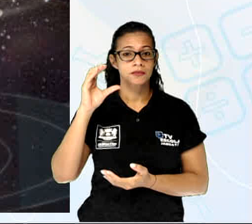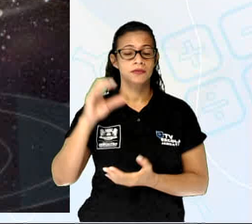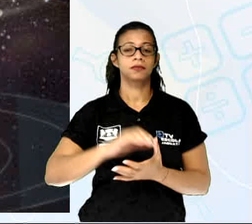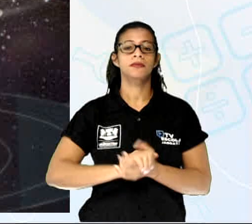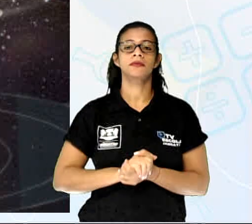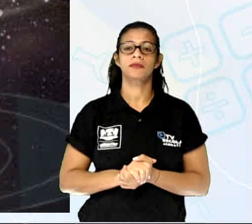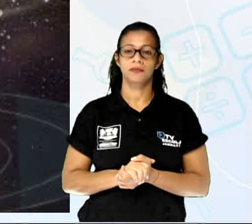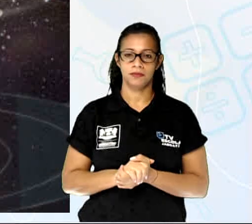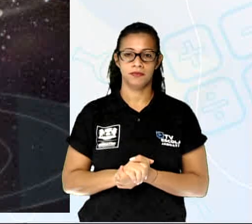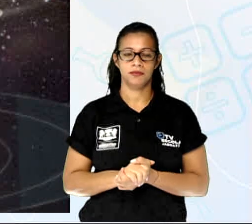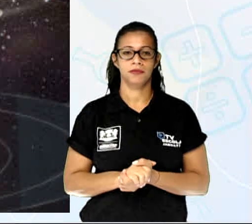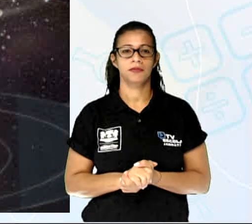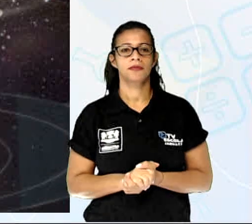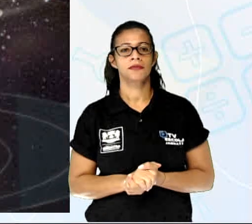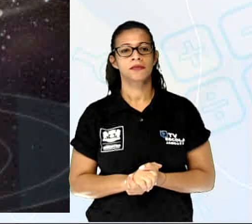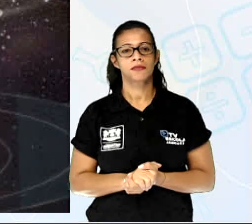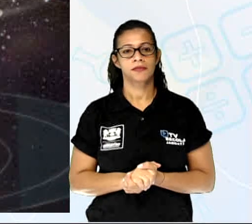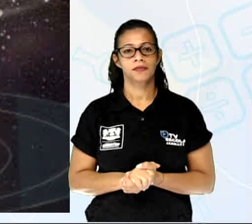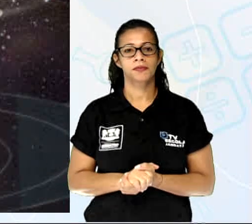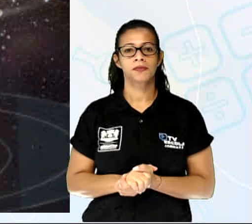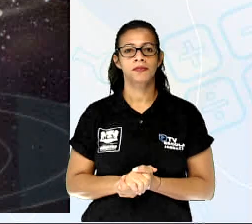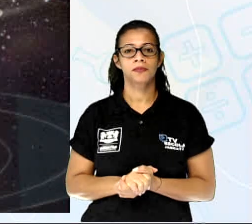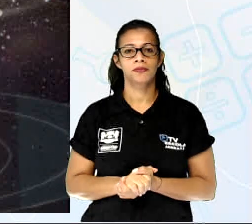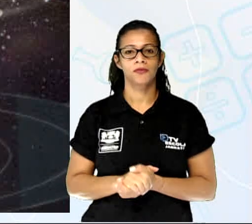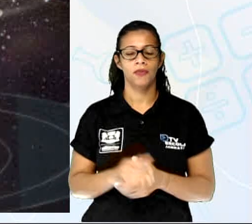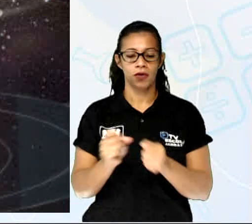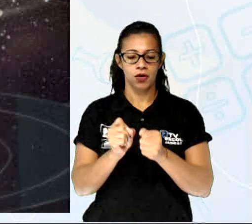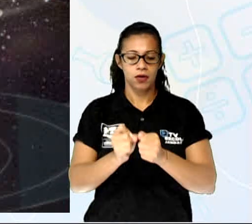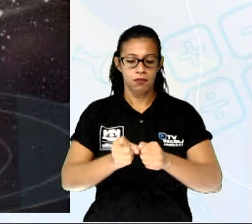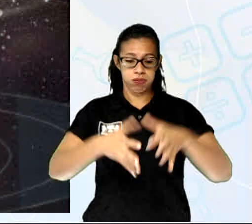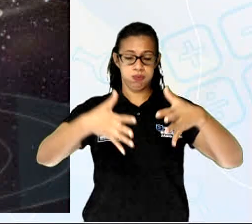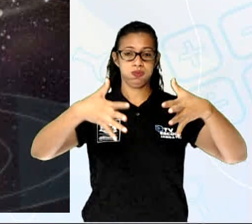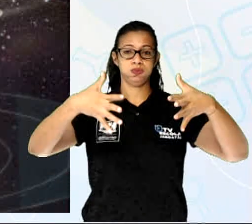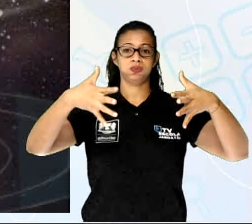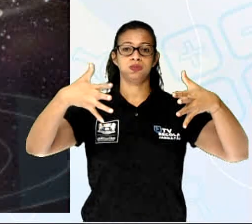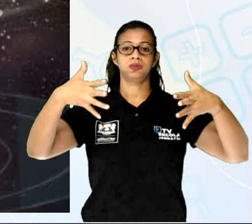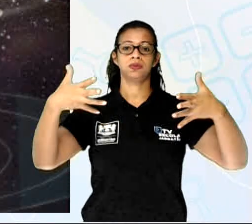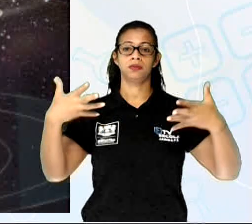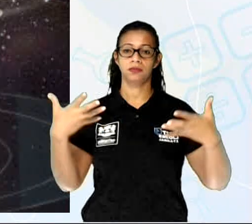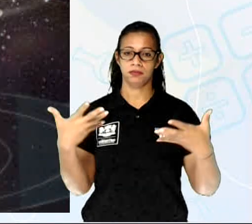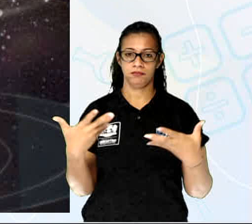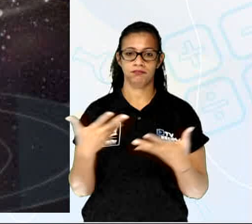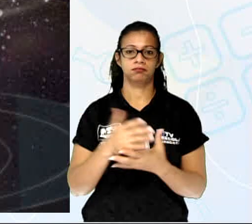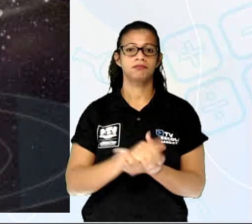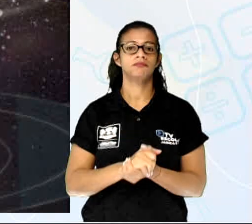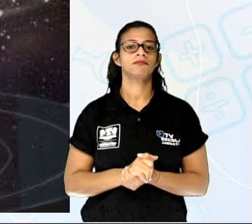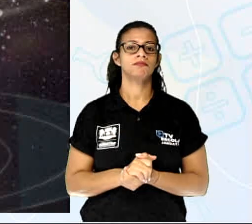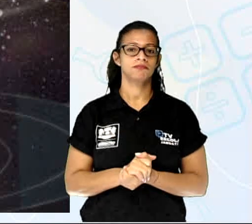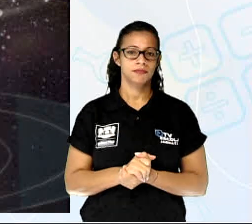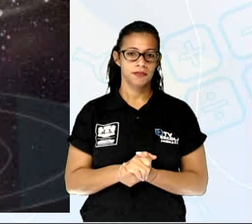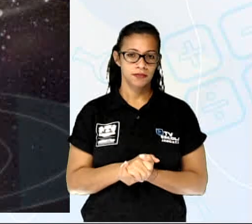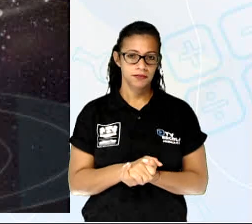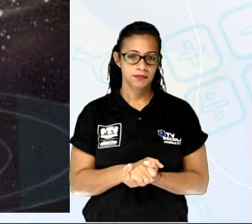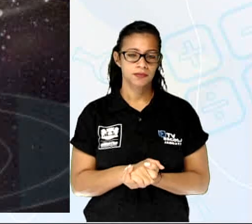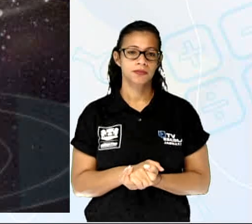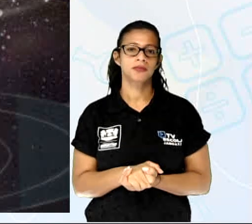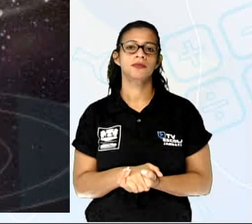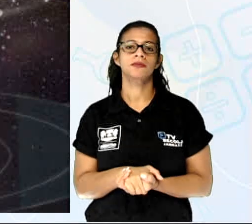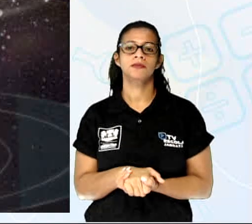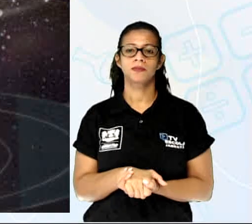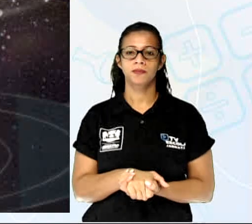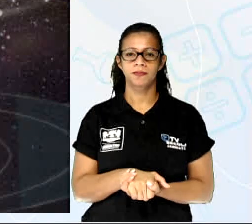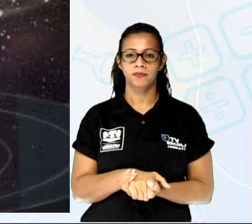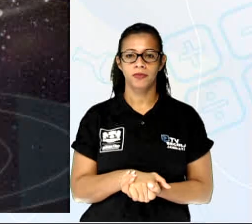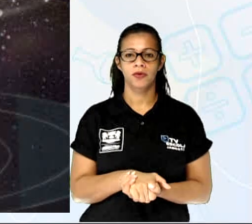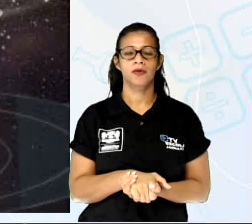o Big Bang. Mais ou menos 14 ou 15 bilhões de anos atrás, explodiu um átomo primordial